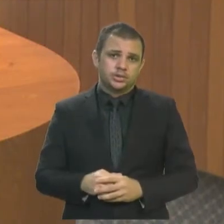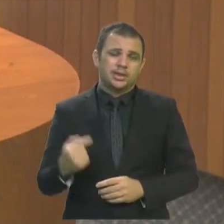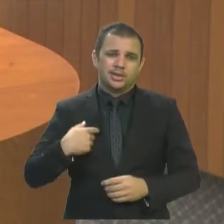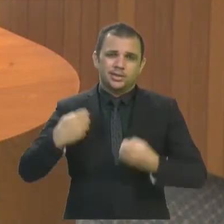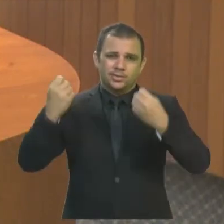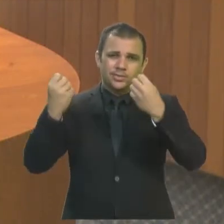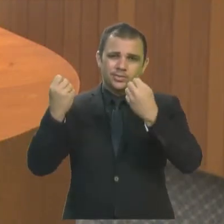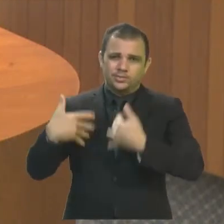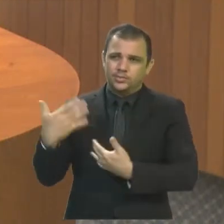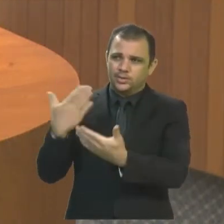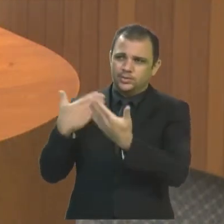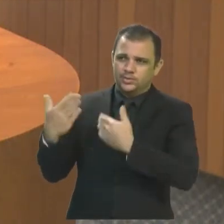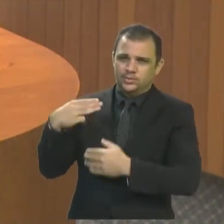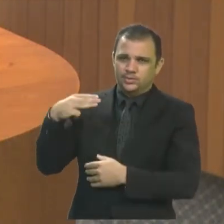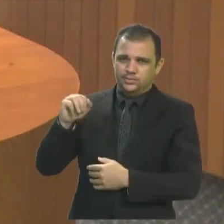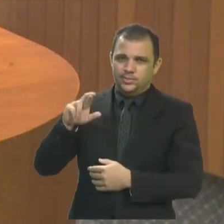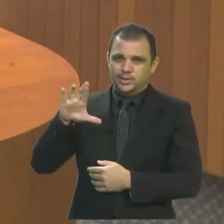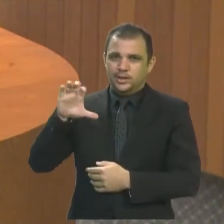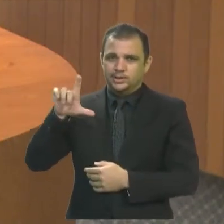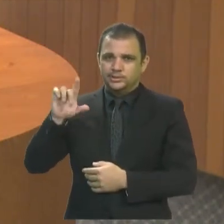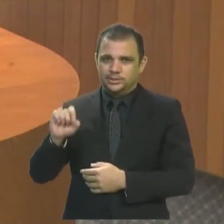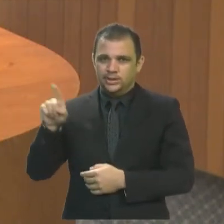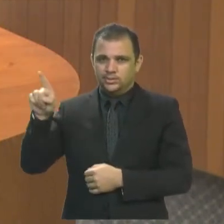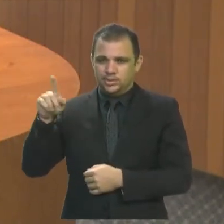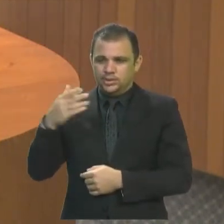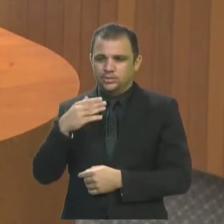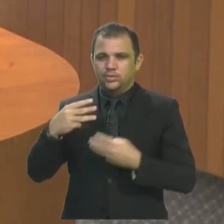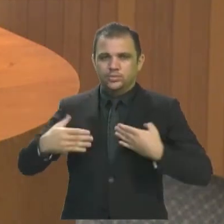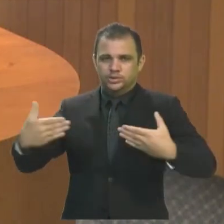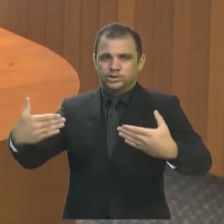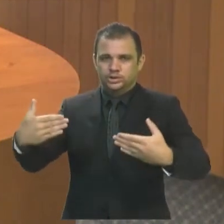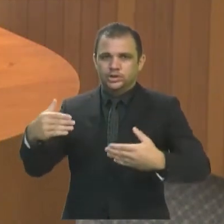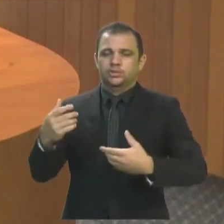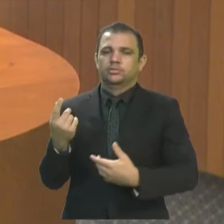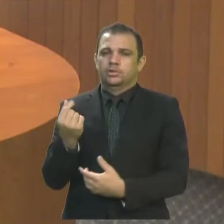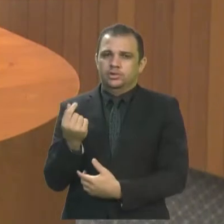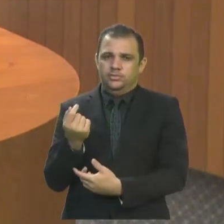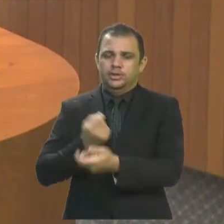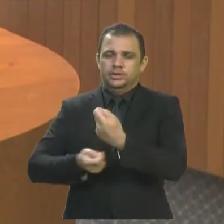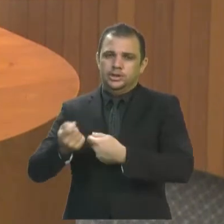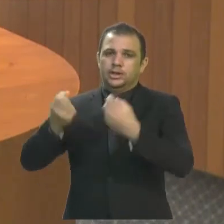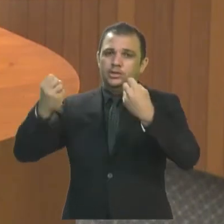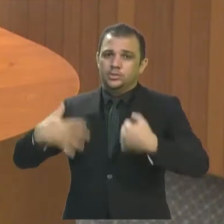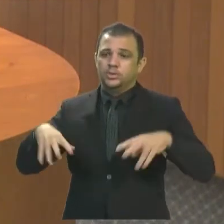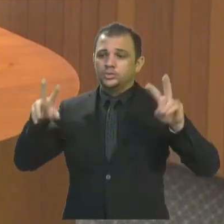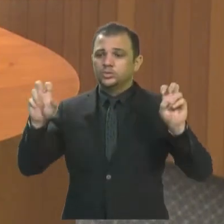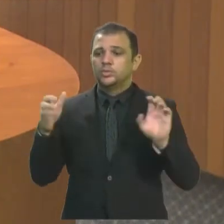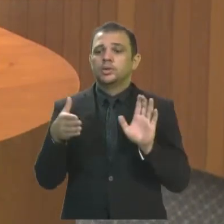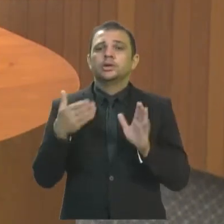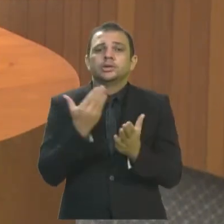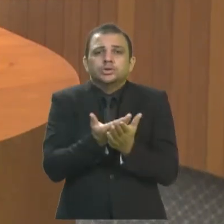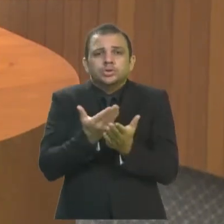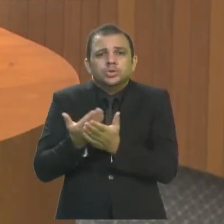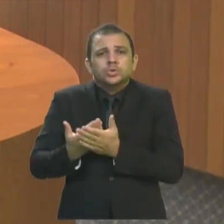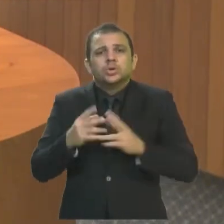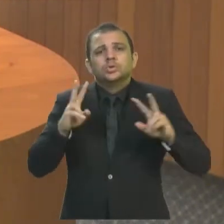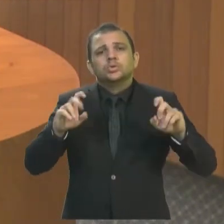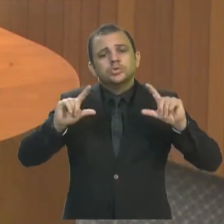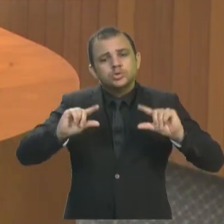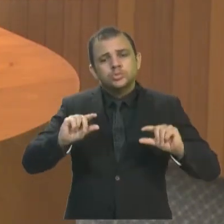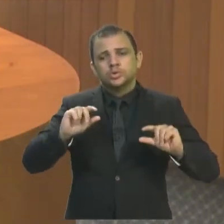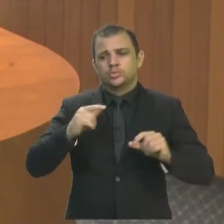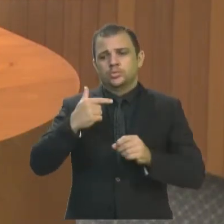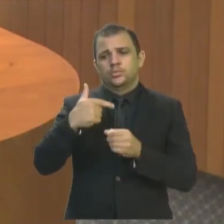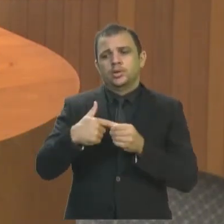possibilidade de reduzir alguma coisa em termos de combustível, não sei como vai ser a certa compensação que eles vão fazer, mas